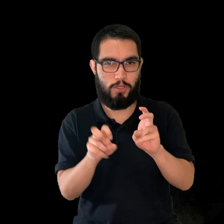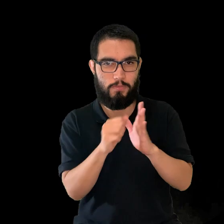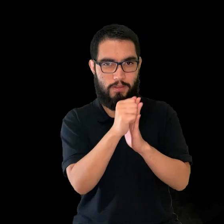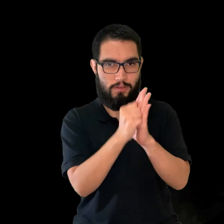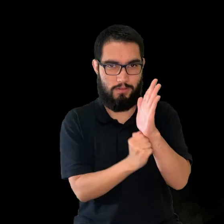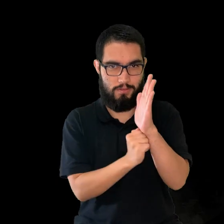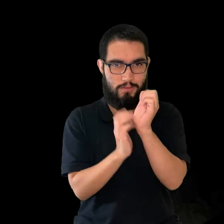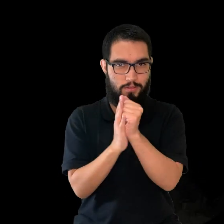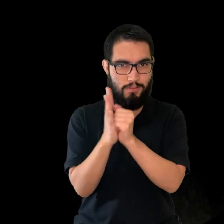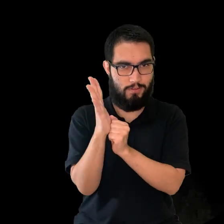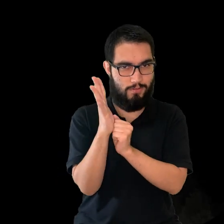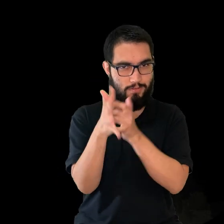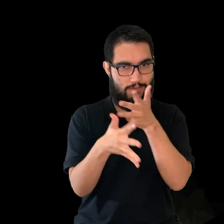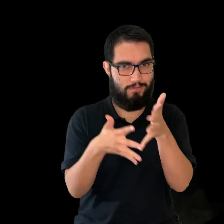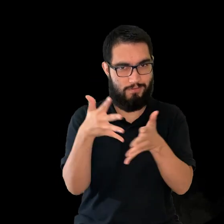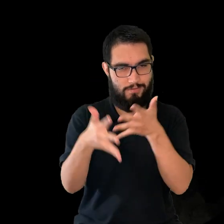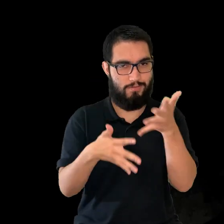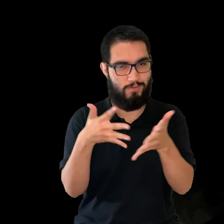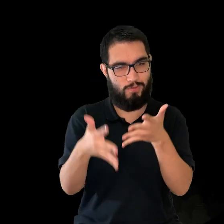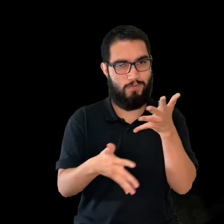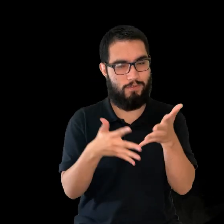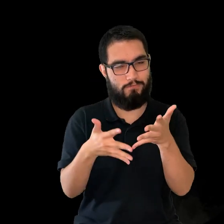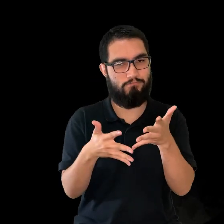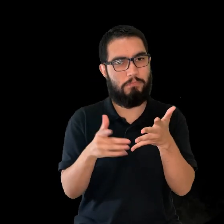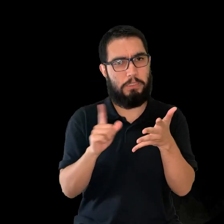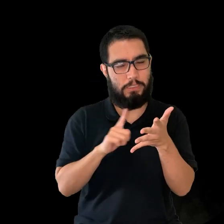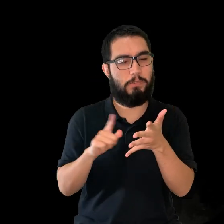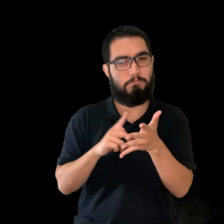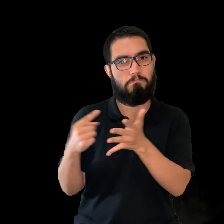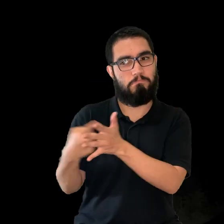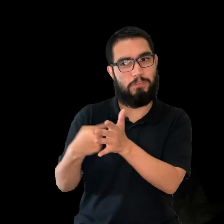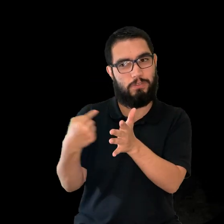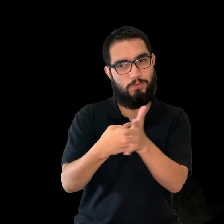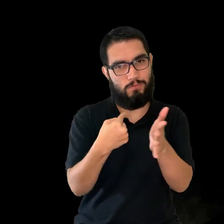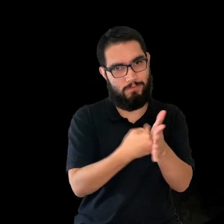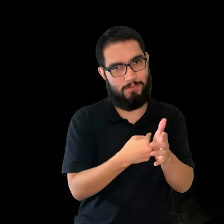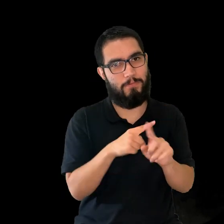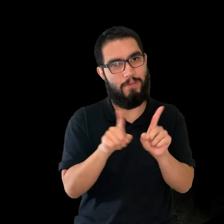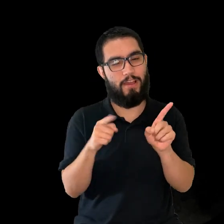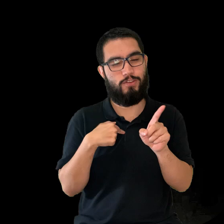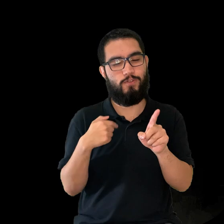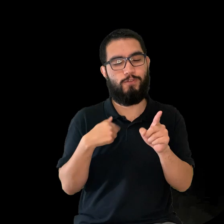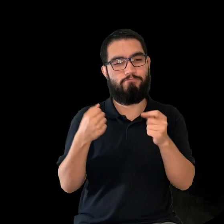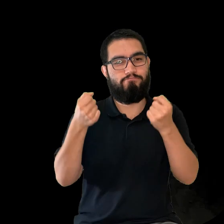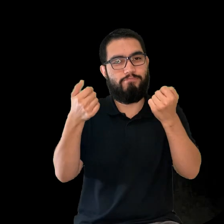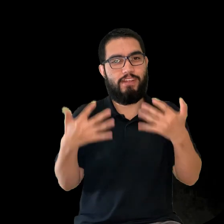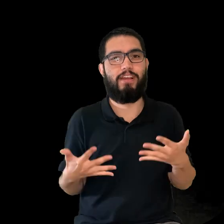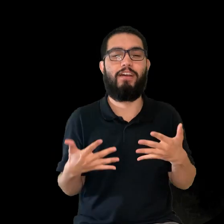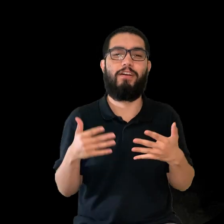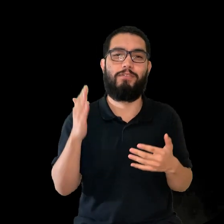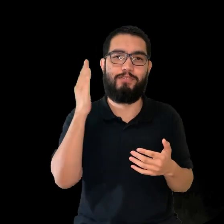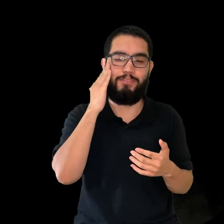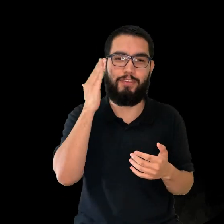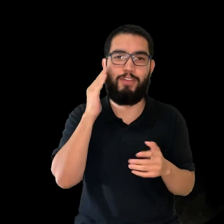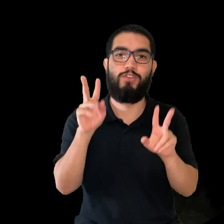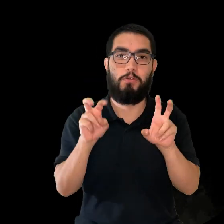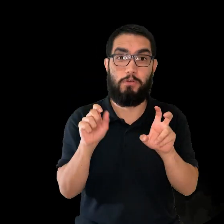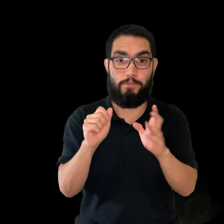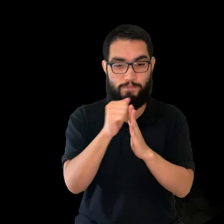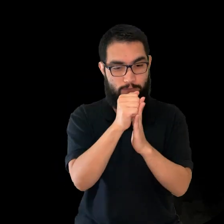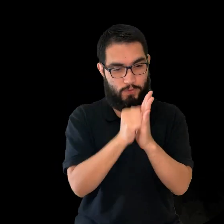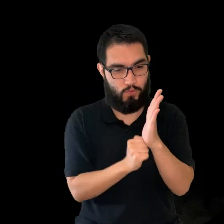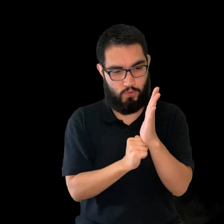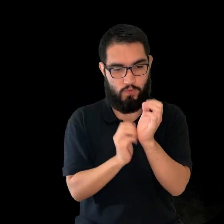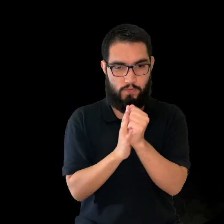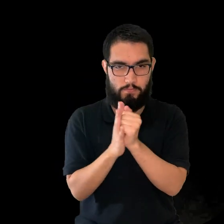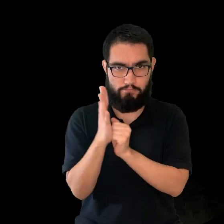Essa questão, nem muitas pessoas têm essa informação e eu gostaria de estar passando um pouco do que eu sei para vocês, né? A